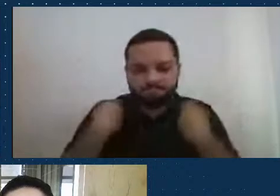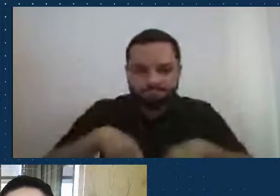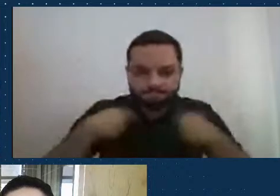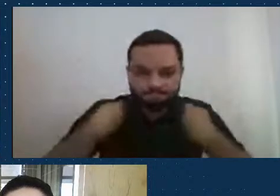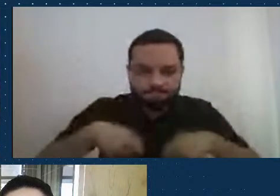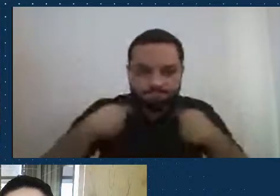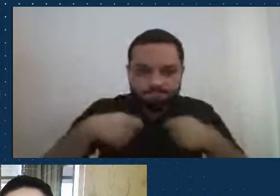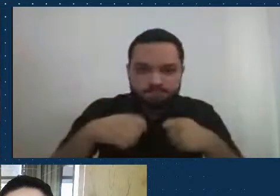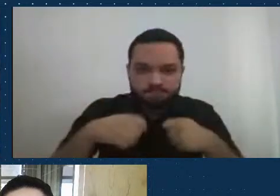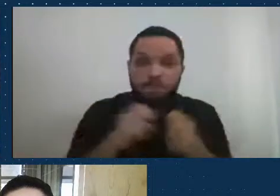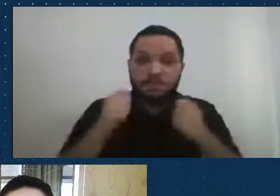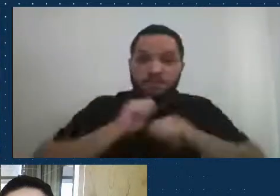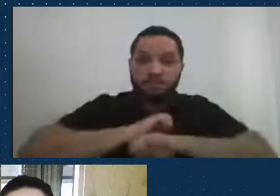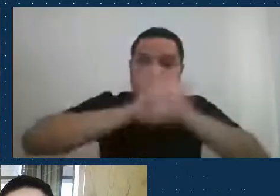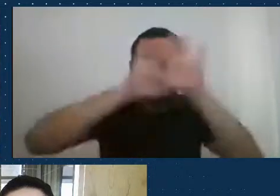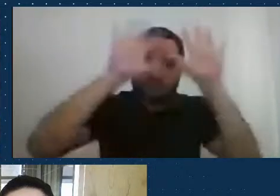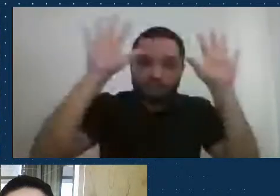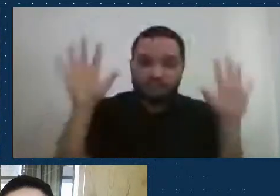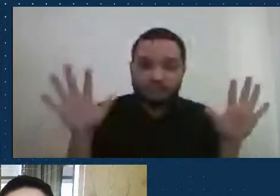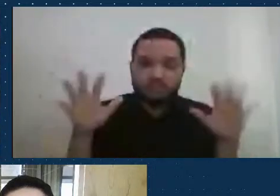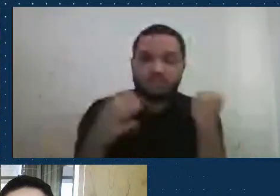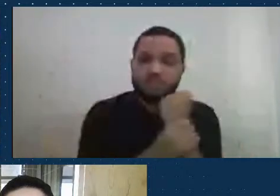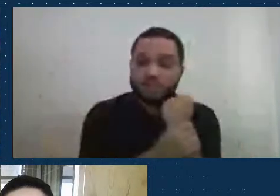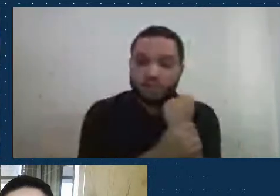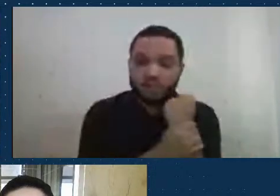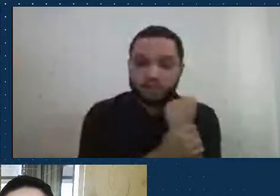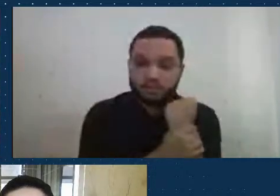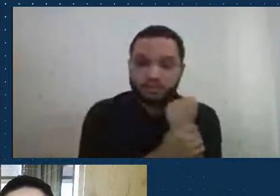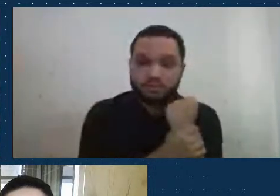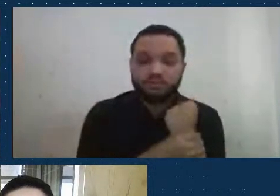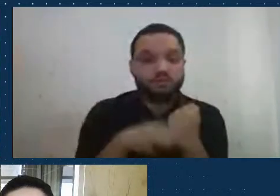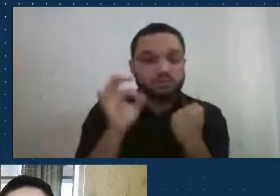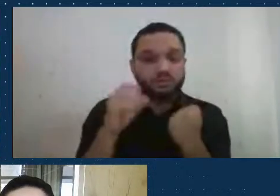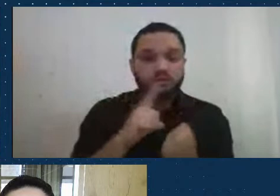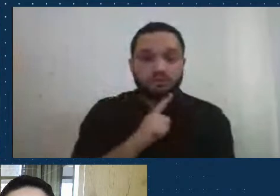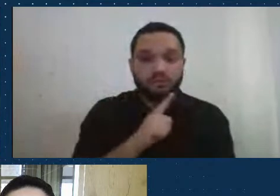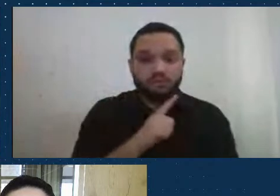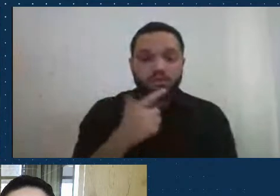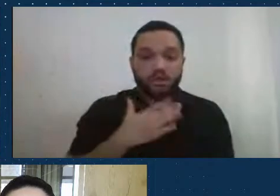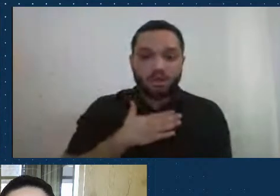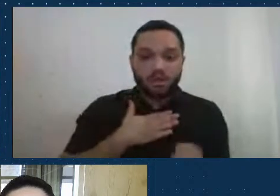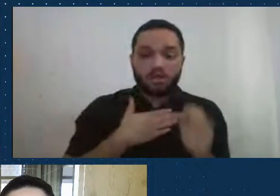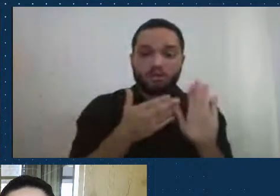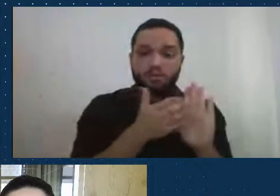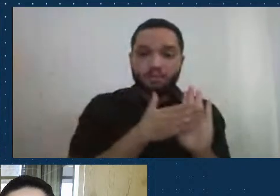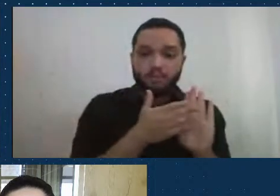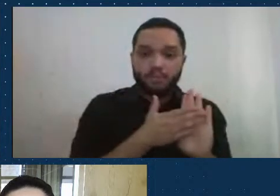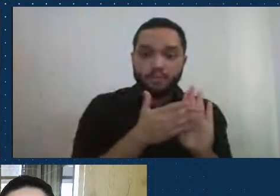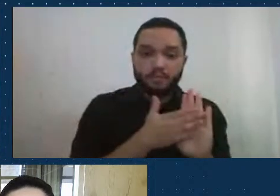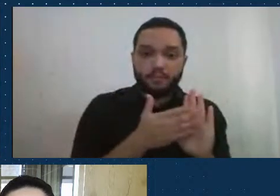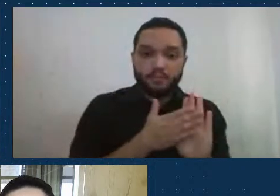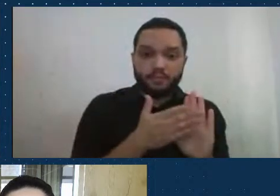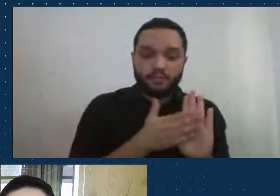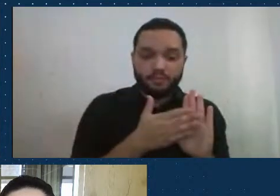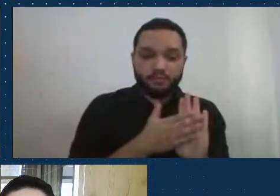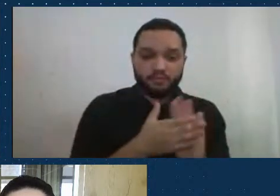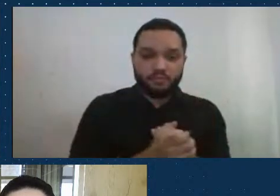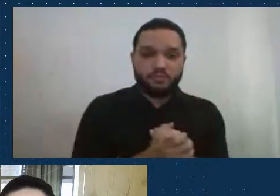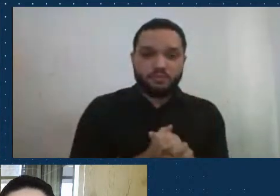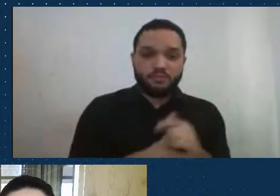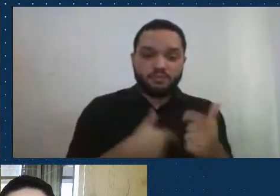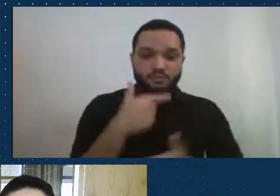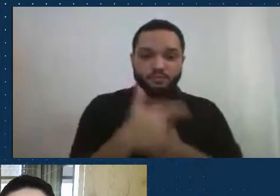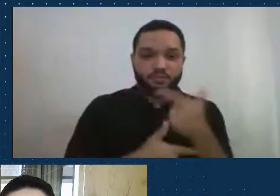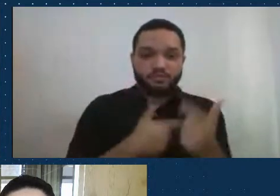com clareza e com segurança de que realmente aquilo que eu estou propondo nos trabalhos, até onde você